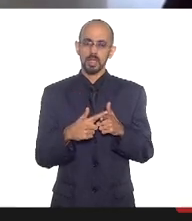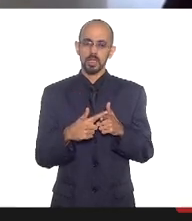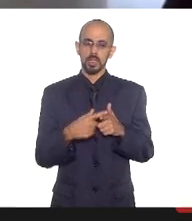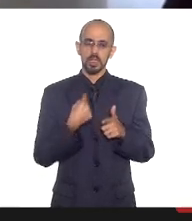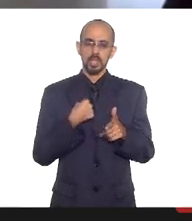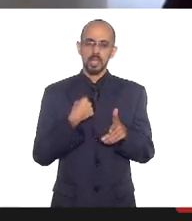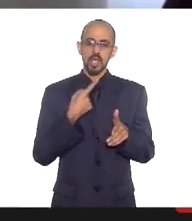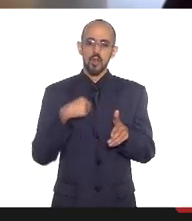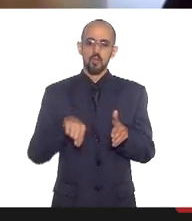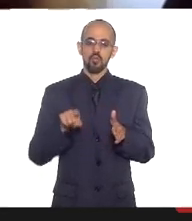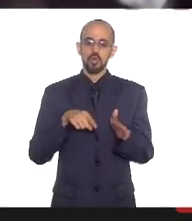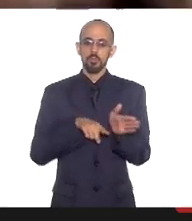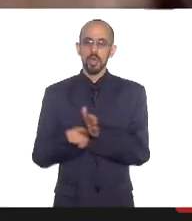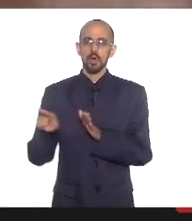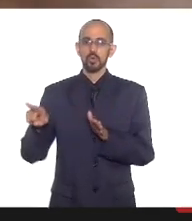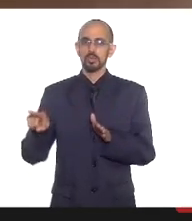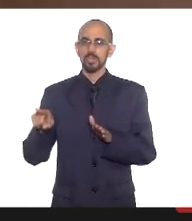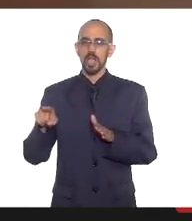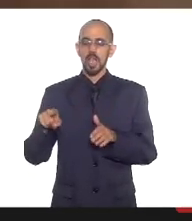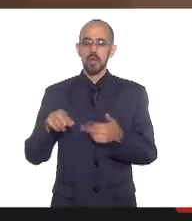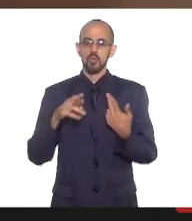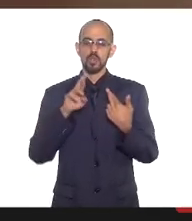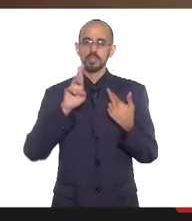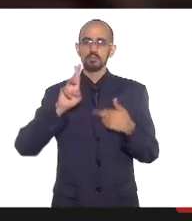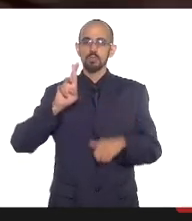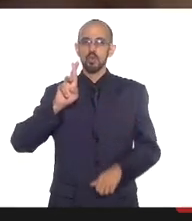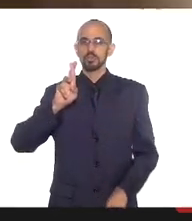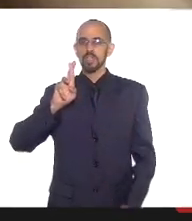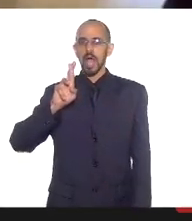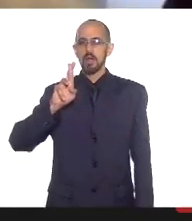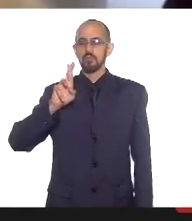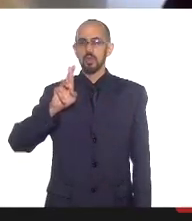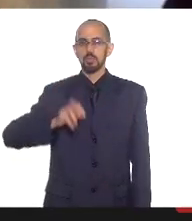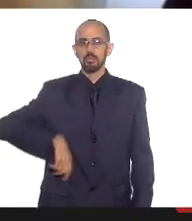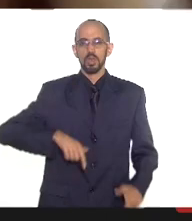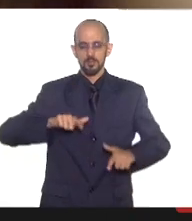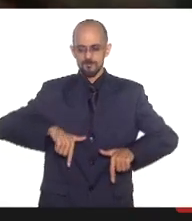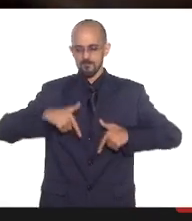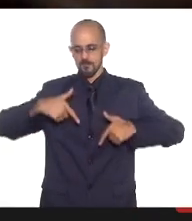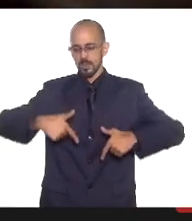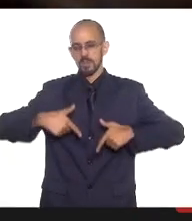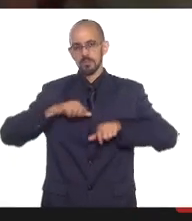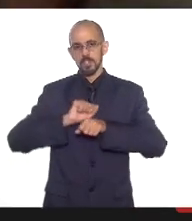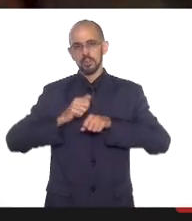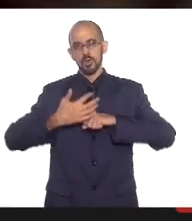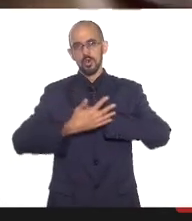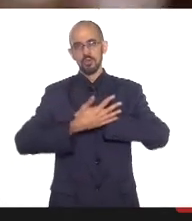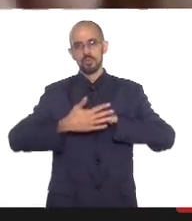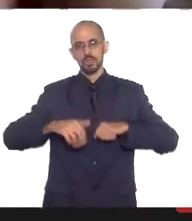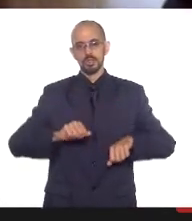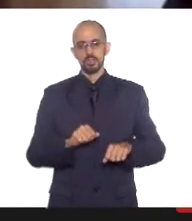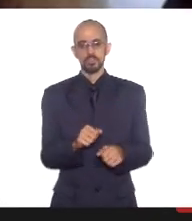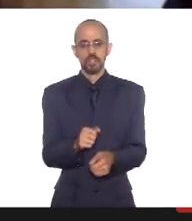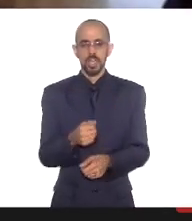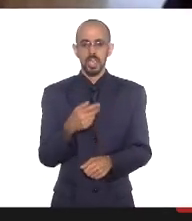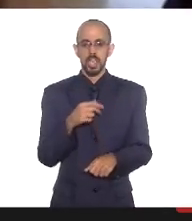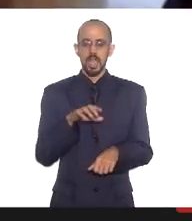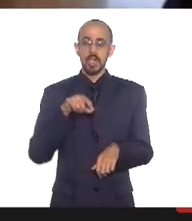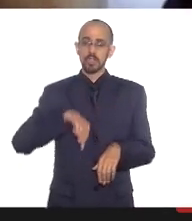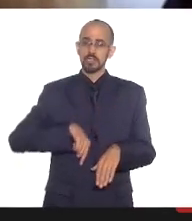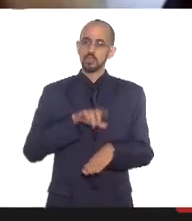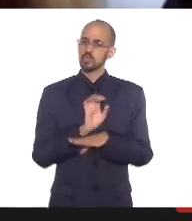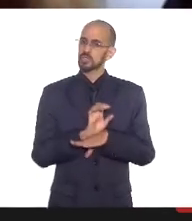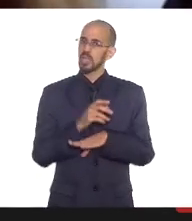questionar é a pessoa responsável pelo enfrentamento ouvido não estava e ela disse ah não